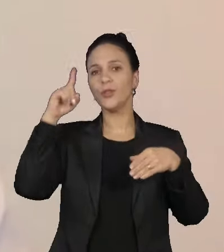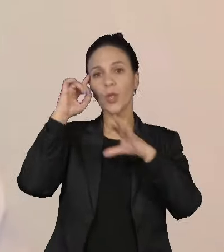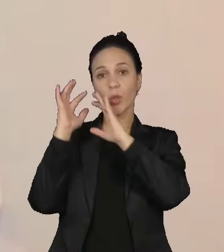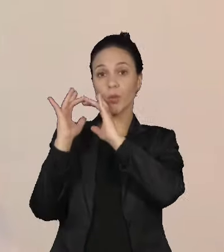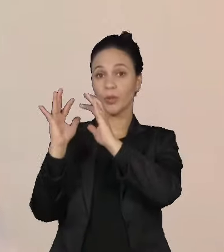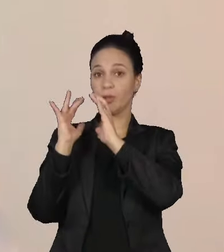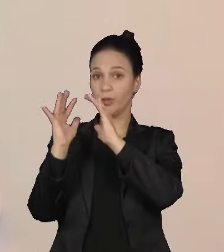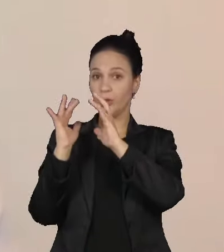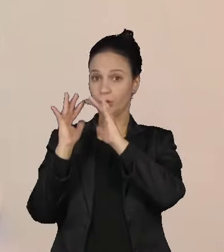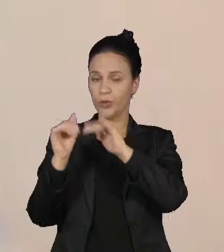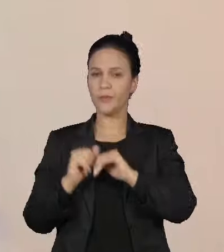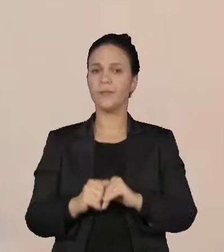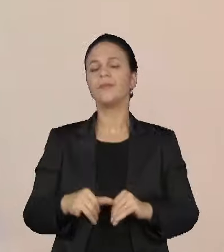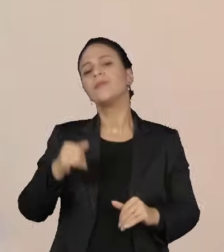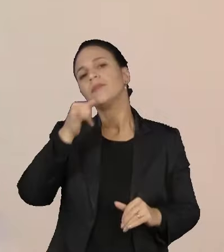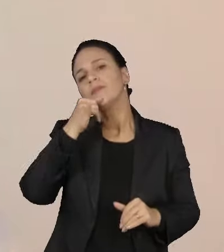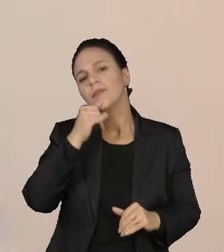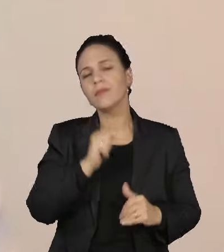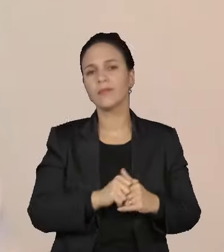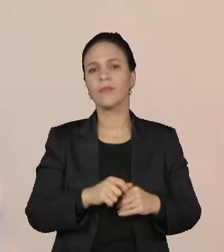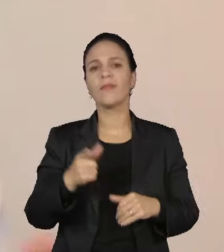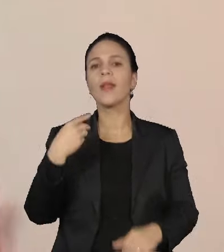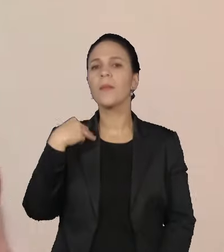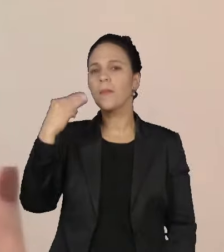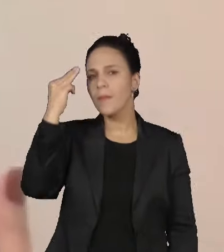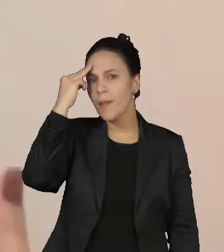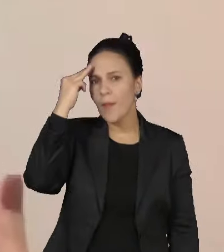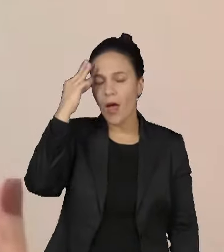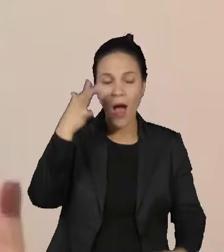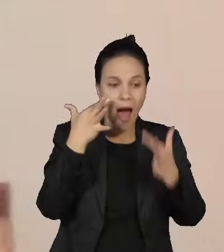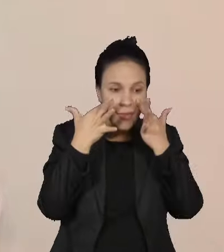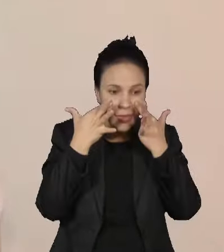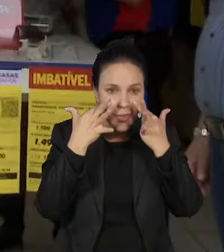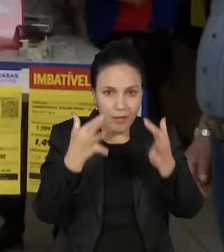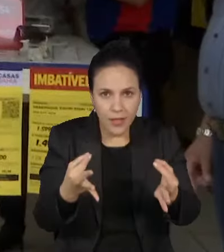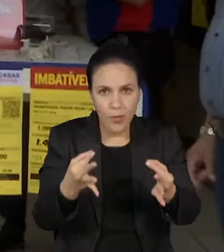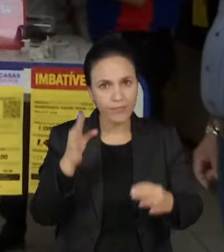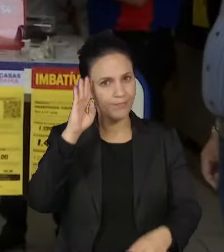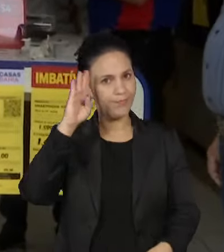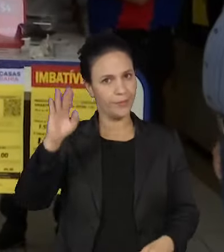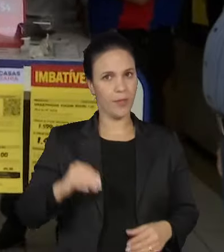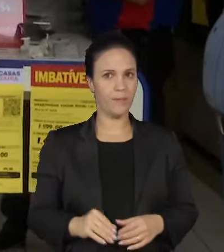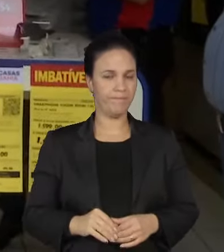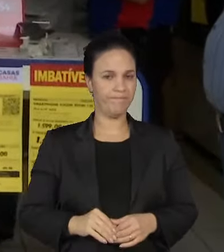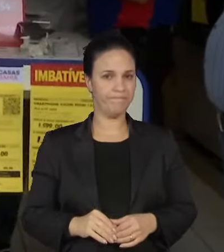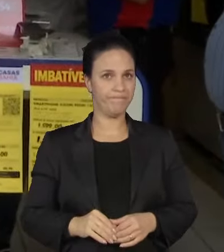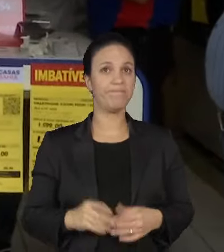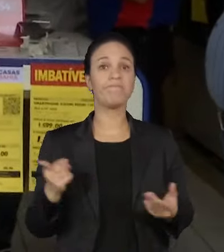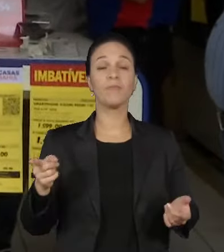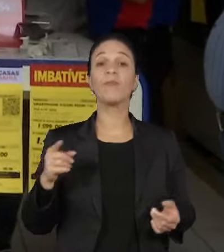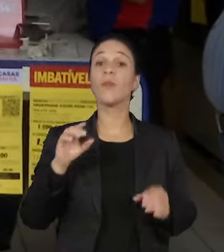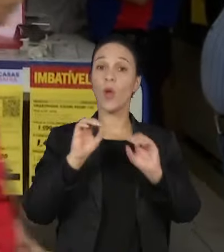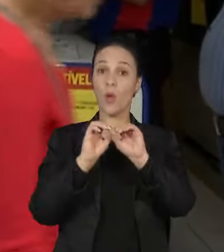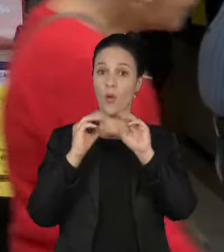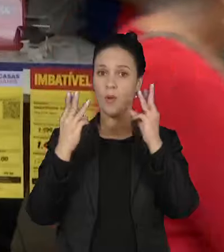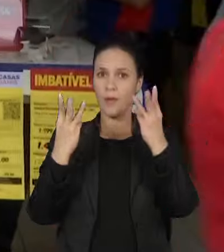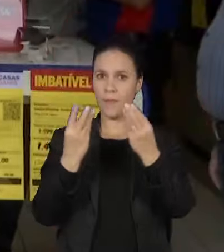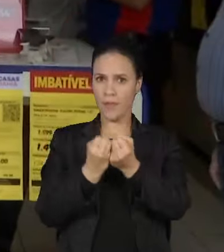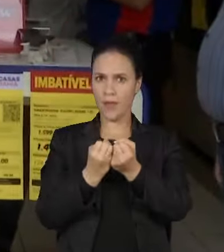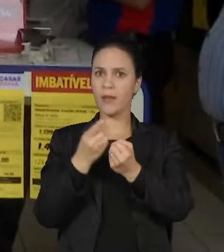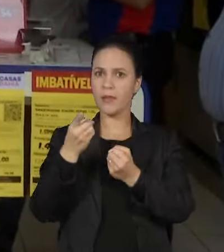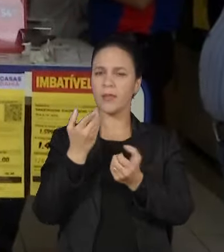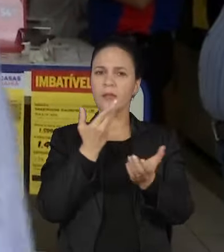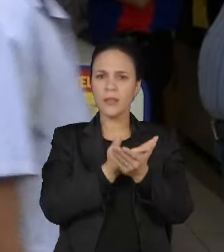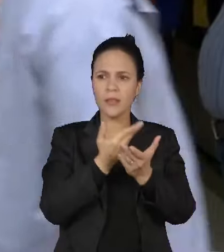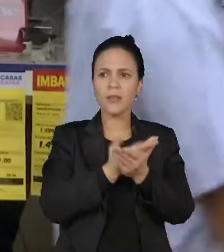cognitivos, então esferas de memória e atenção principalmente. O estudo da OMS deve continuar